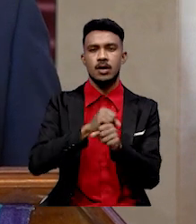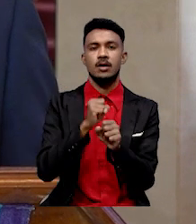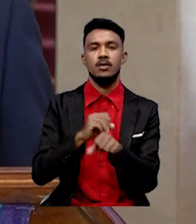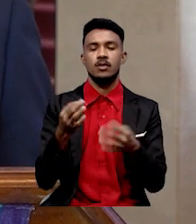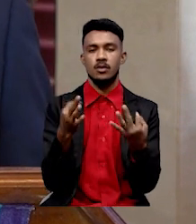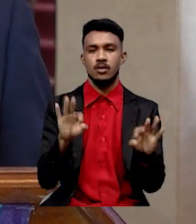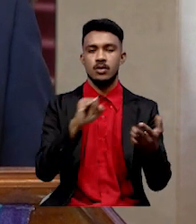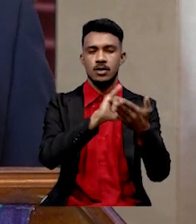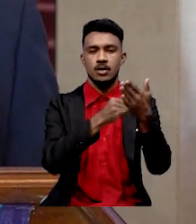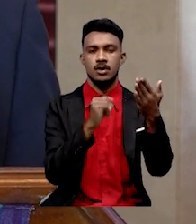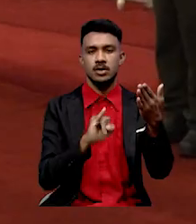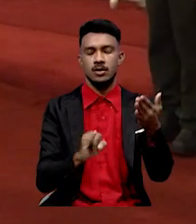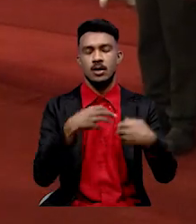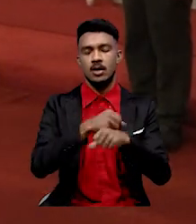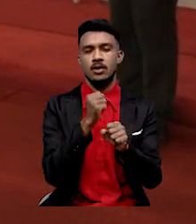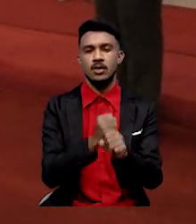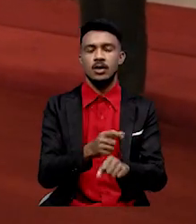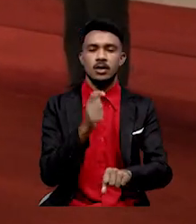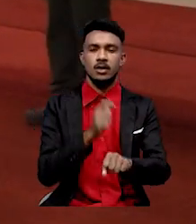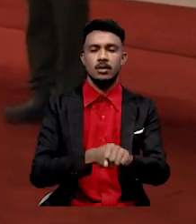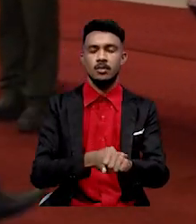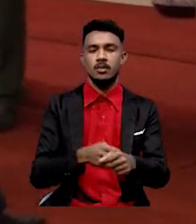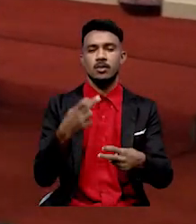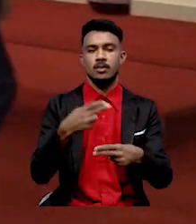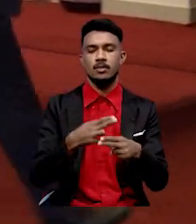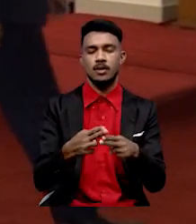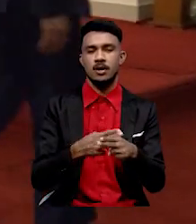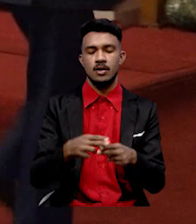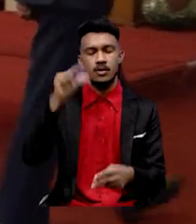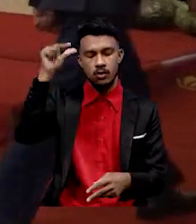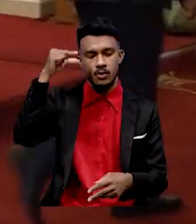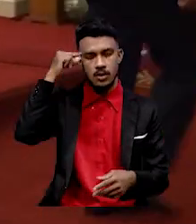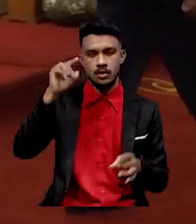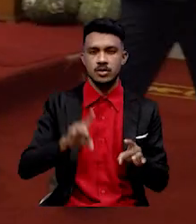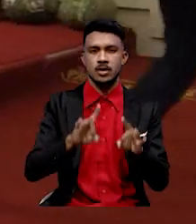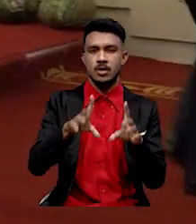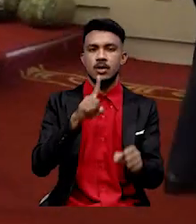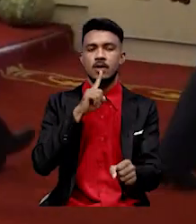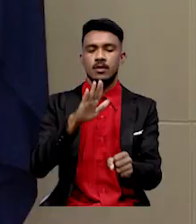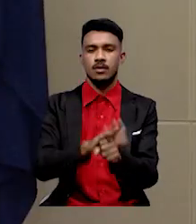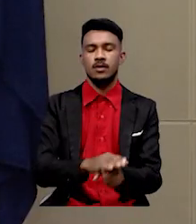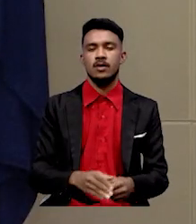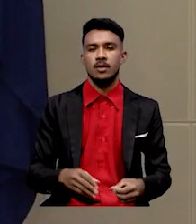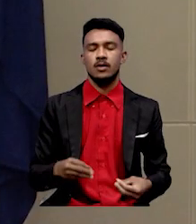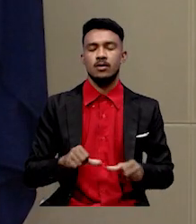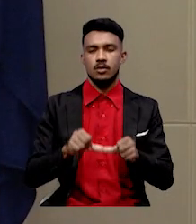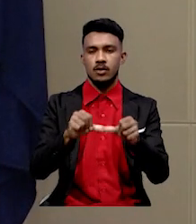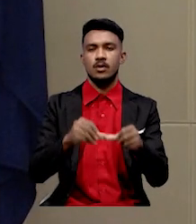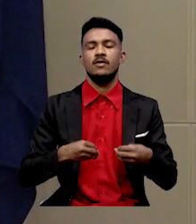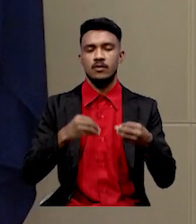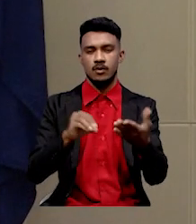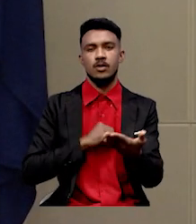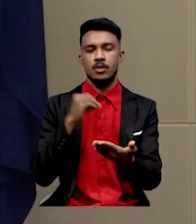atu, construir a tempo para. Além de nem, o governo australiano e a compromisso a continua a oportunidade para Timor